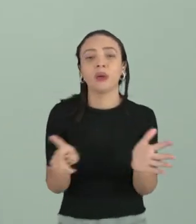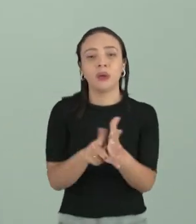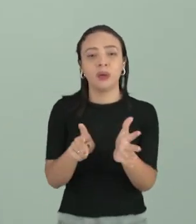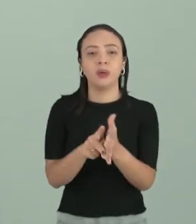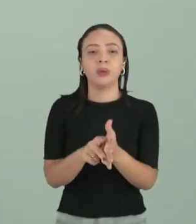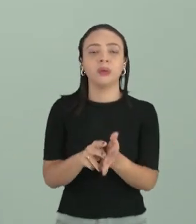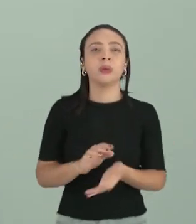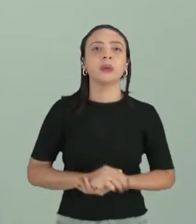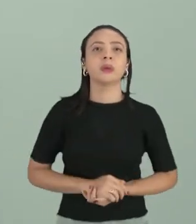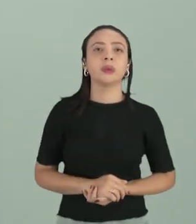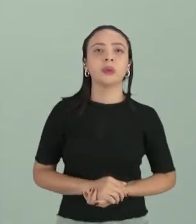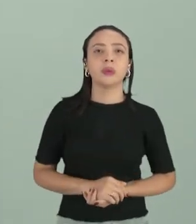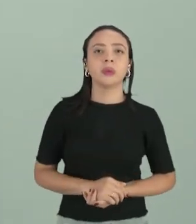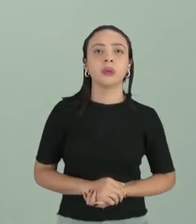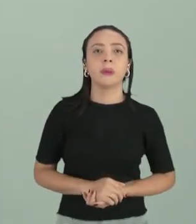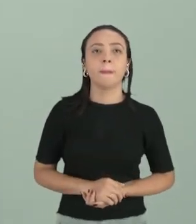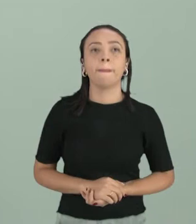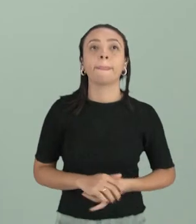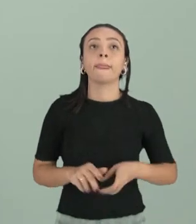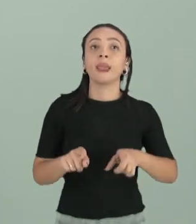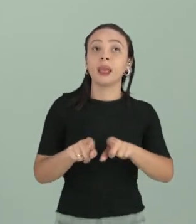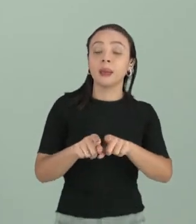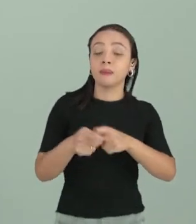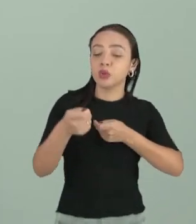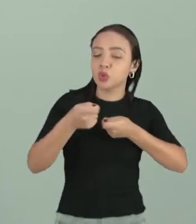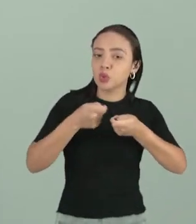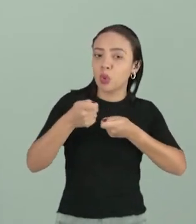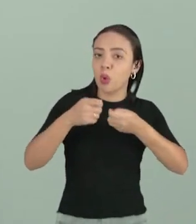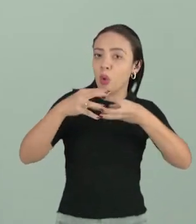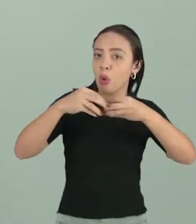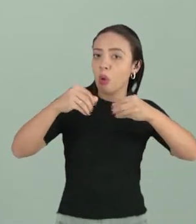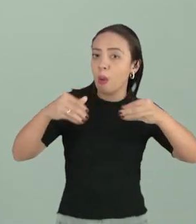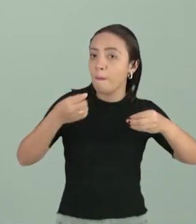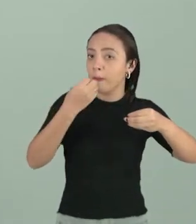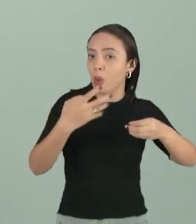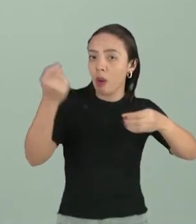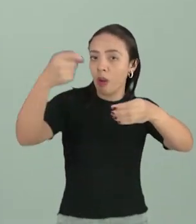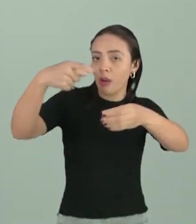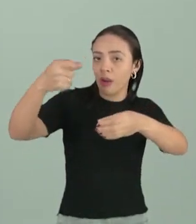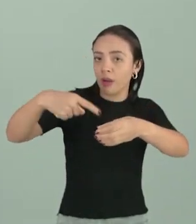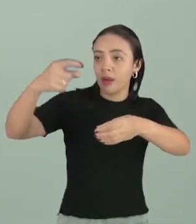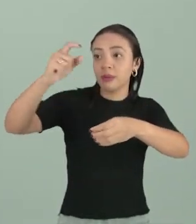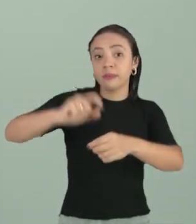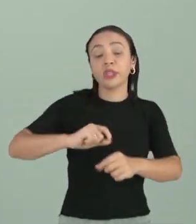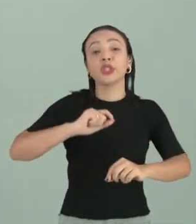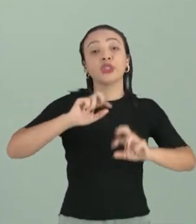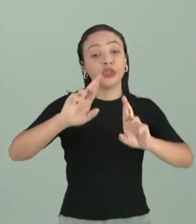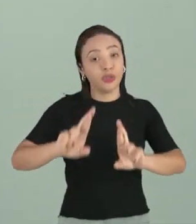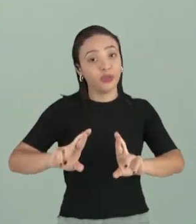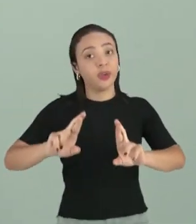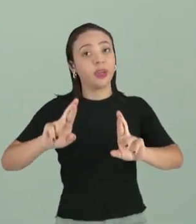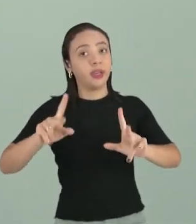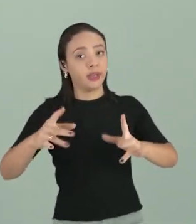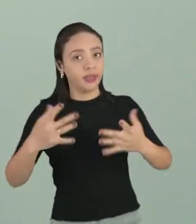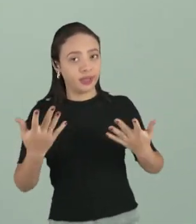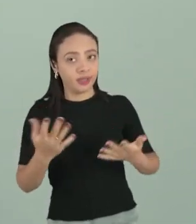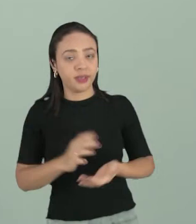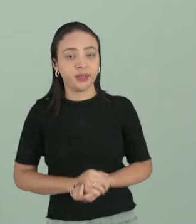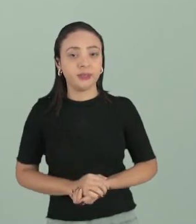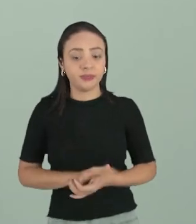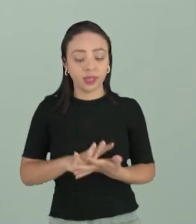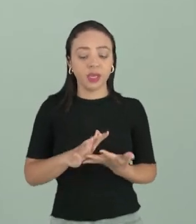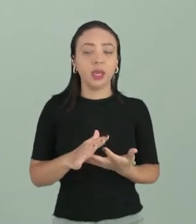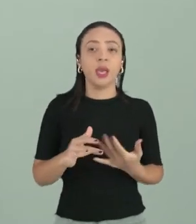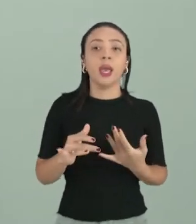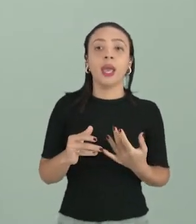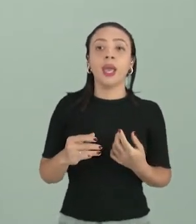rio. Quanto ao controle de terras férteis, é uma outra, como vimos lá no começo, uma outra forma